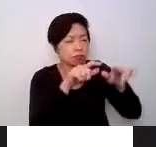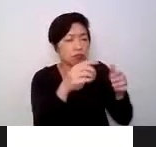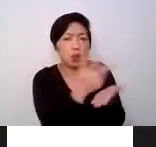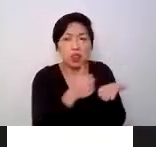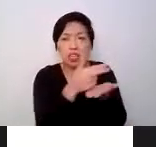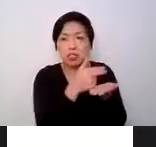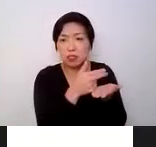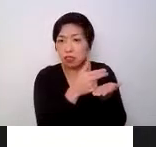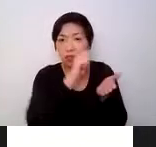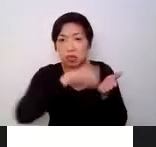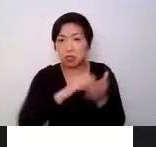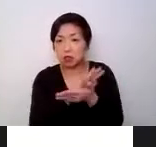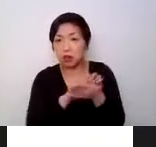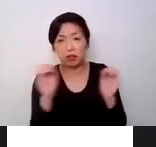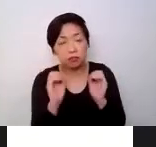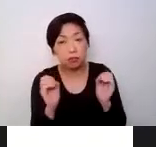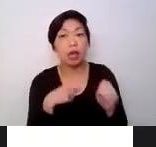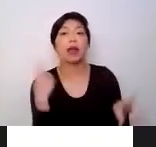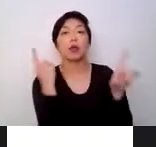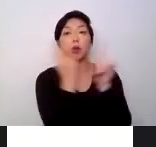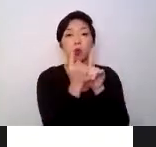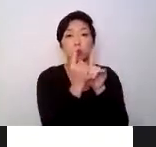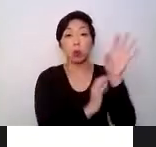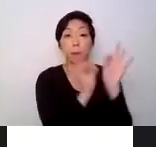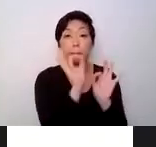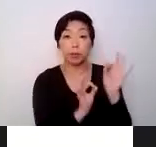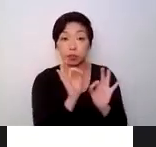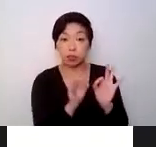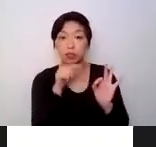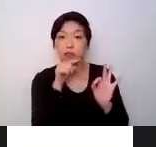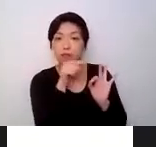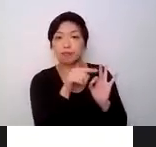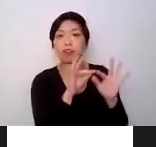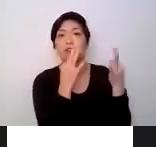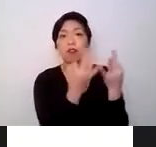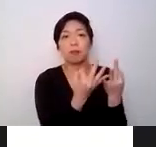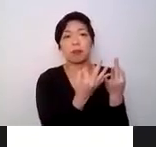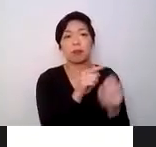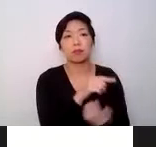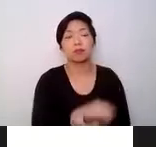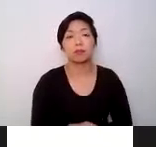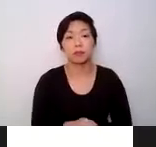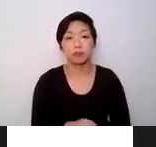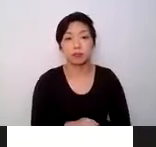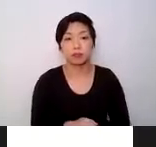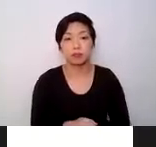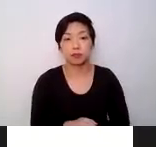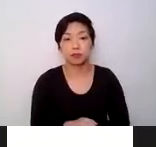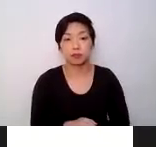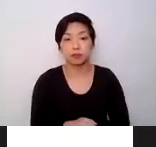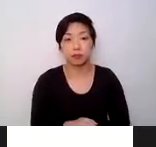identificação a gente pôde localizar o projeto do mausoléu da família Robel e apesar do projeto ter